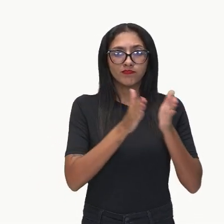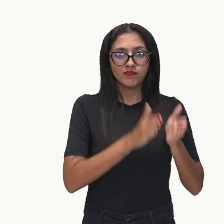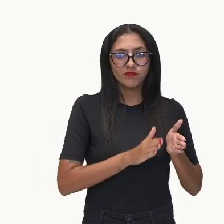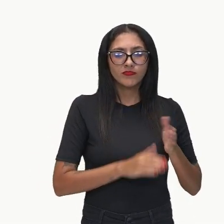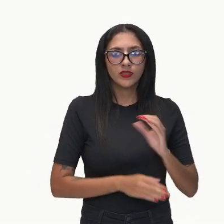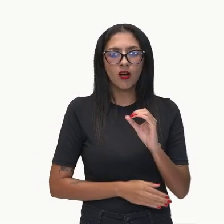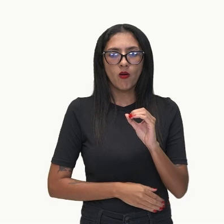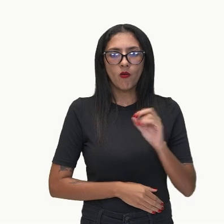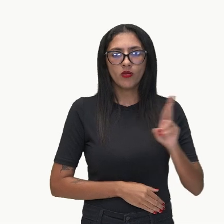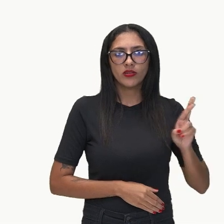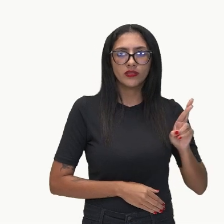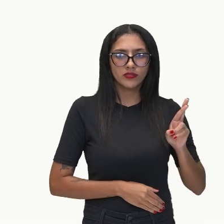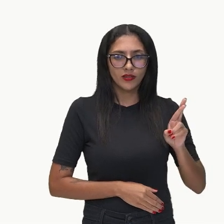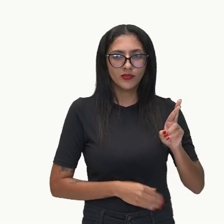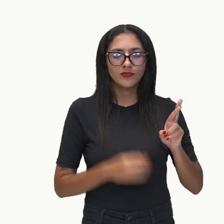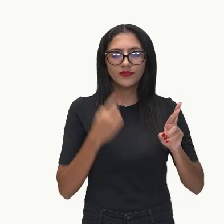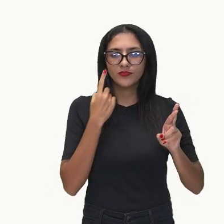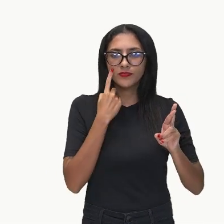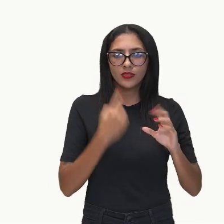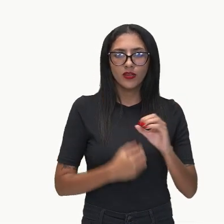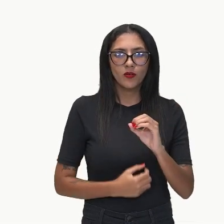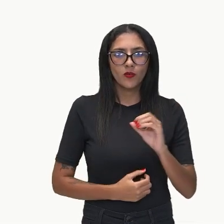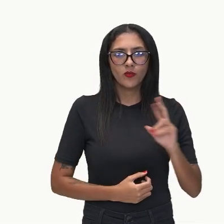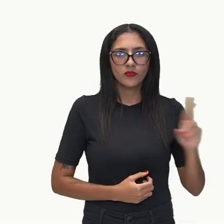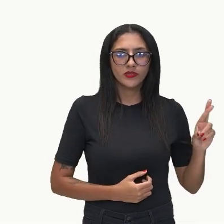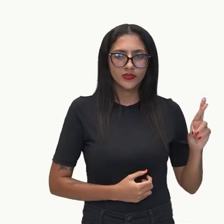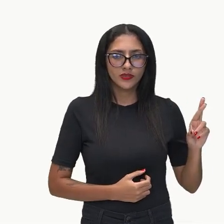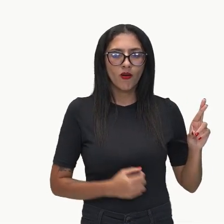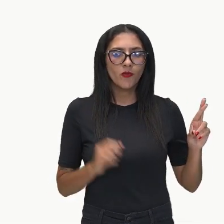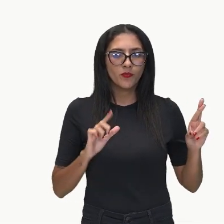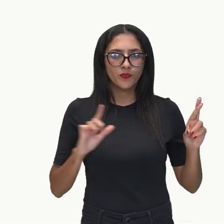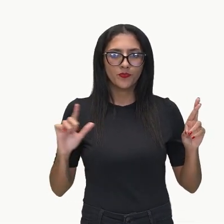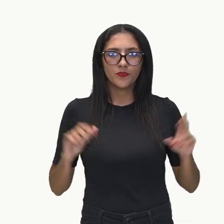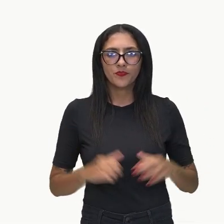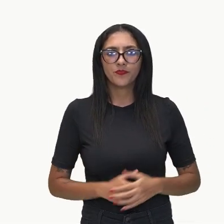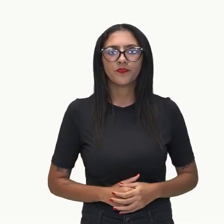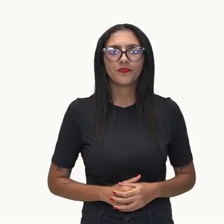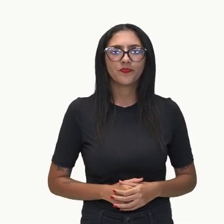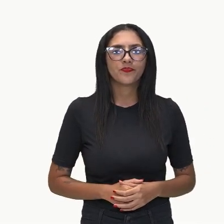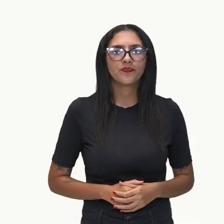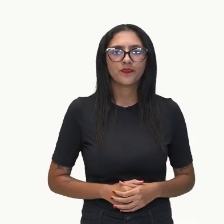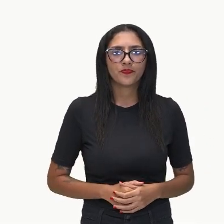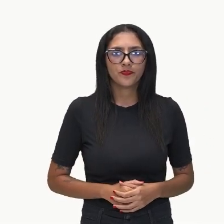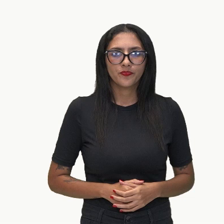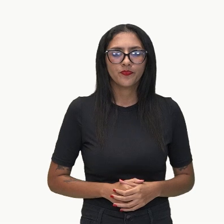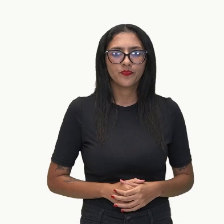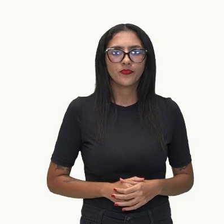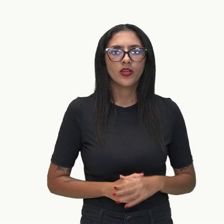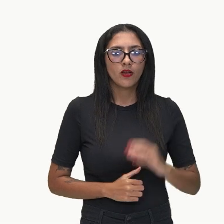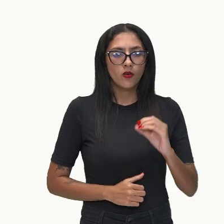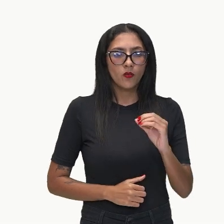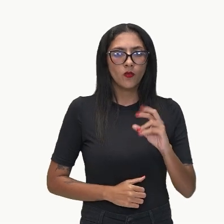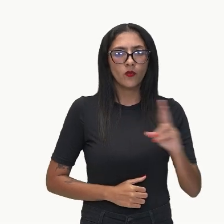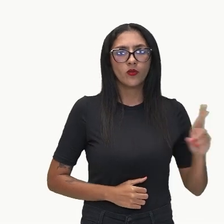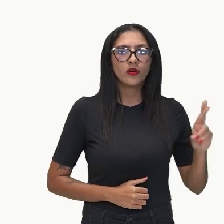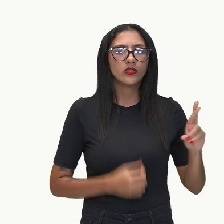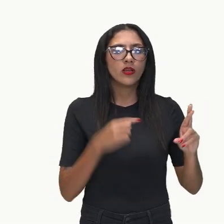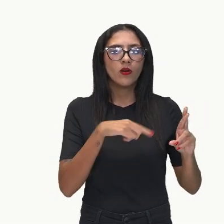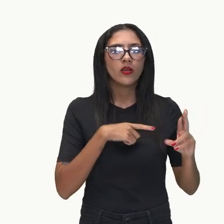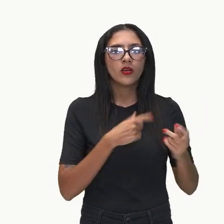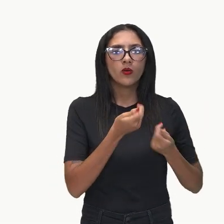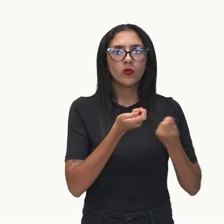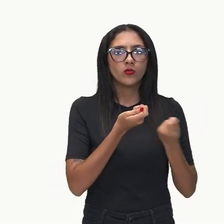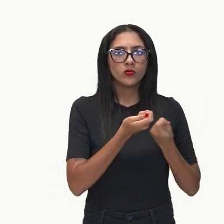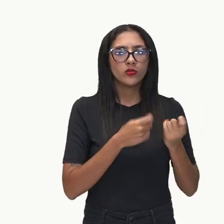porção leste, voltando a dizer, então nós temos oeste aqui e leste aqui, essa parte oriental, ela era